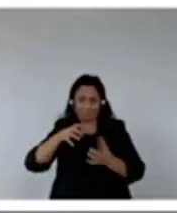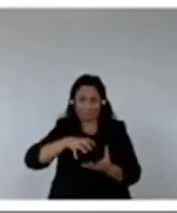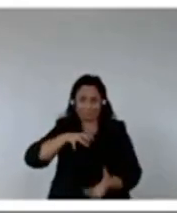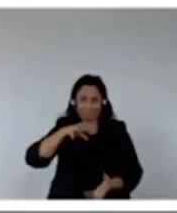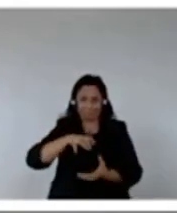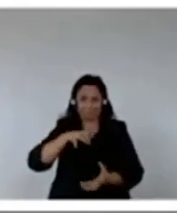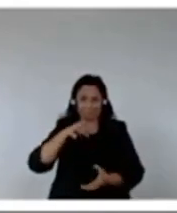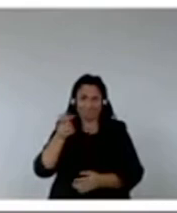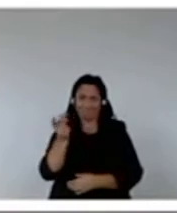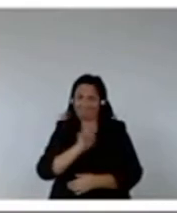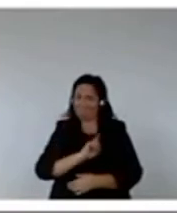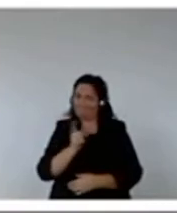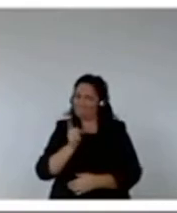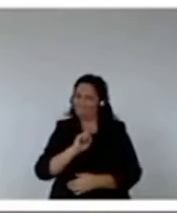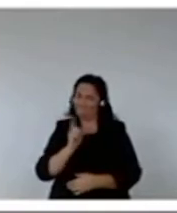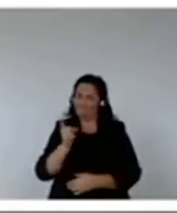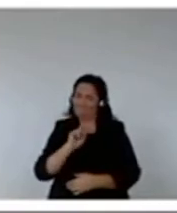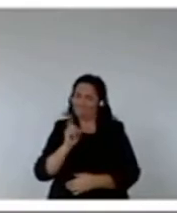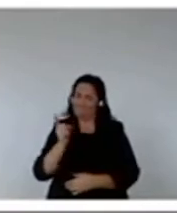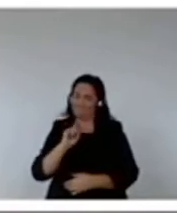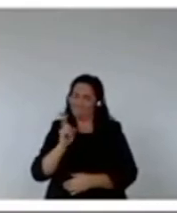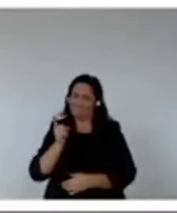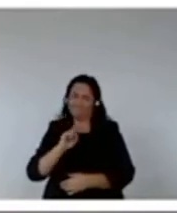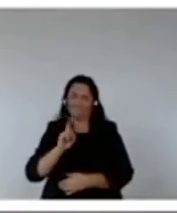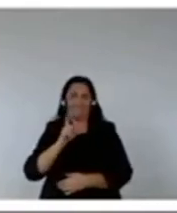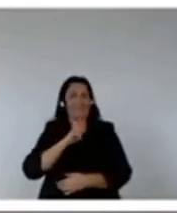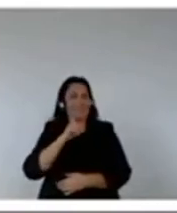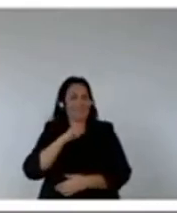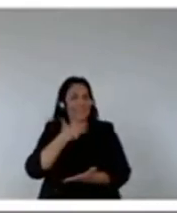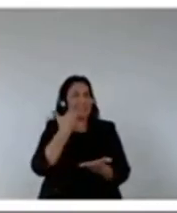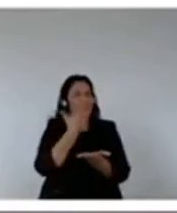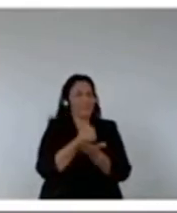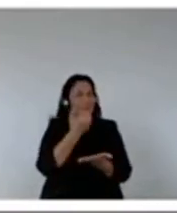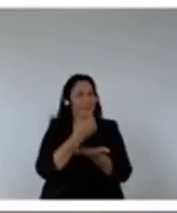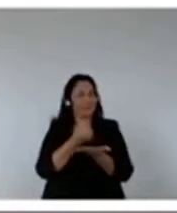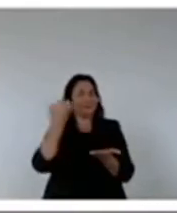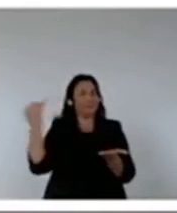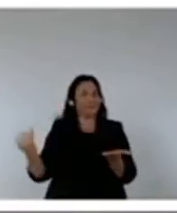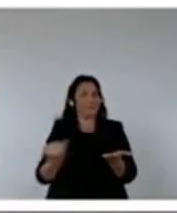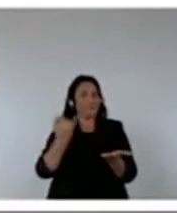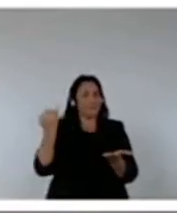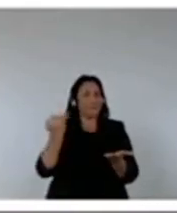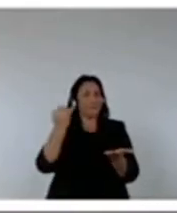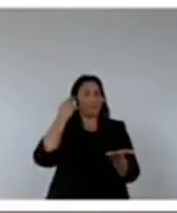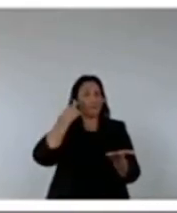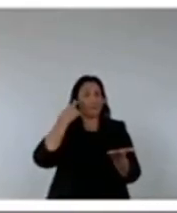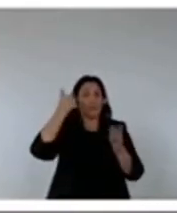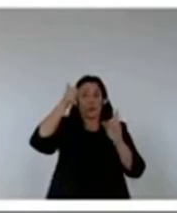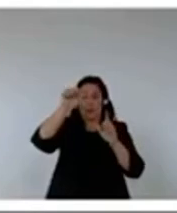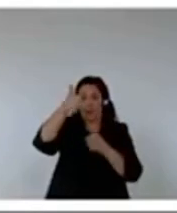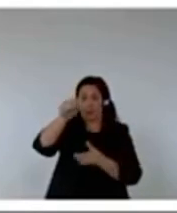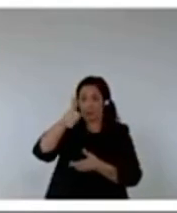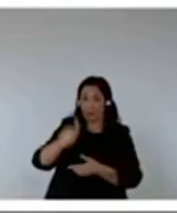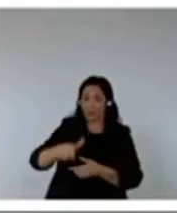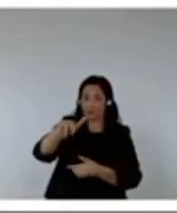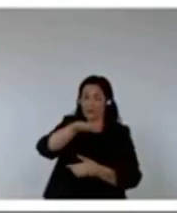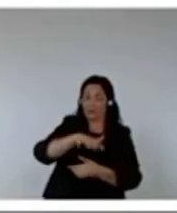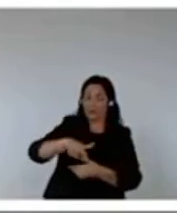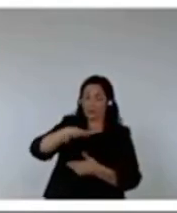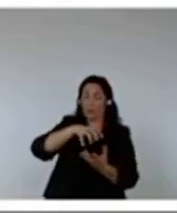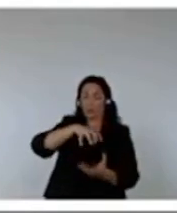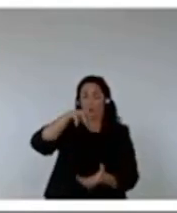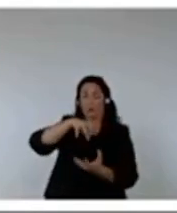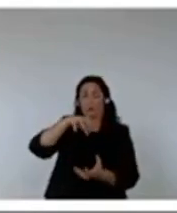nascemos? Não. Você veja que tem uma coisa importante. Quando a gente analisa os idosos, a gente faz essa